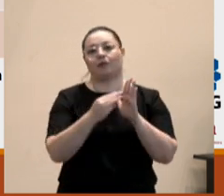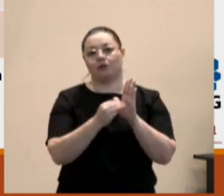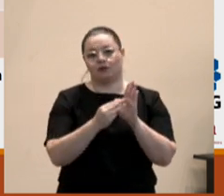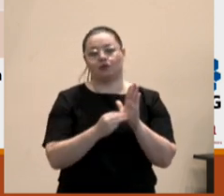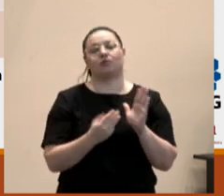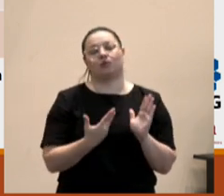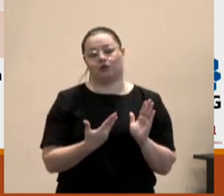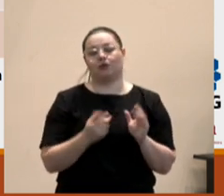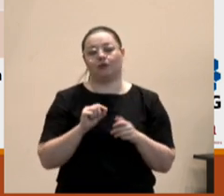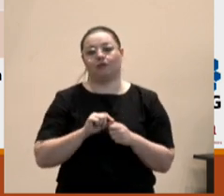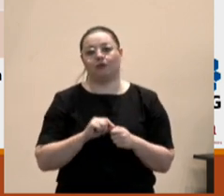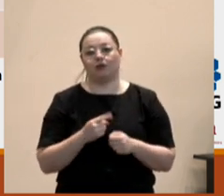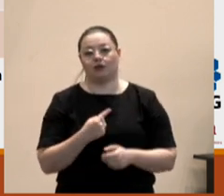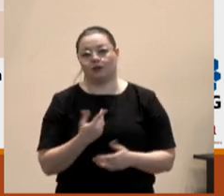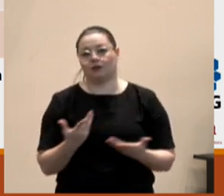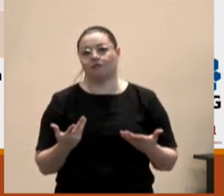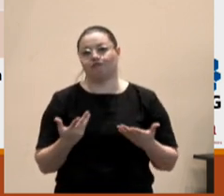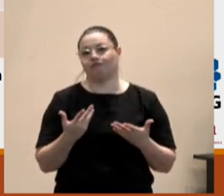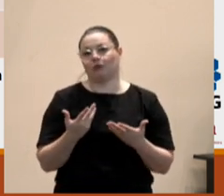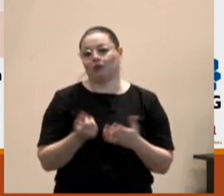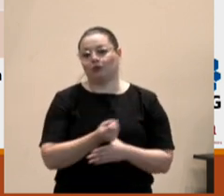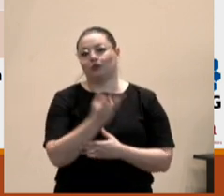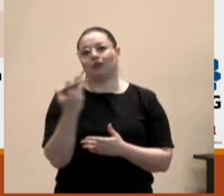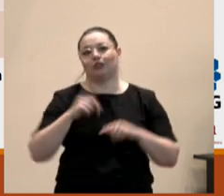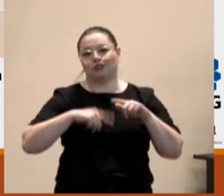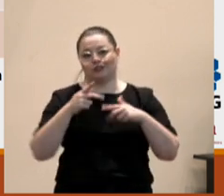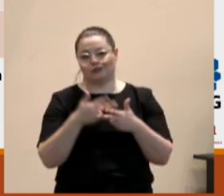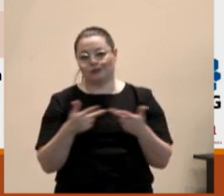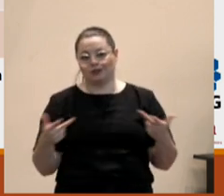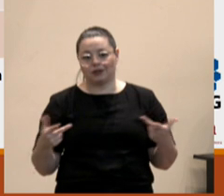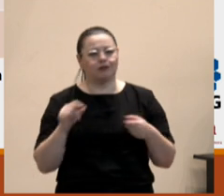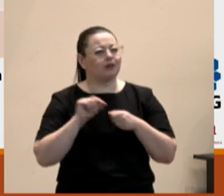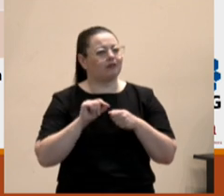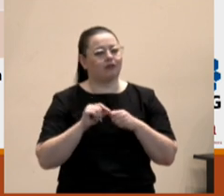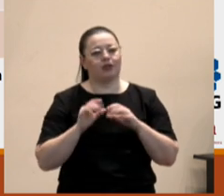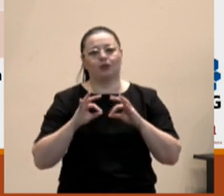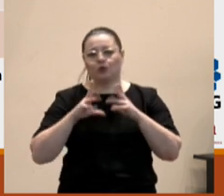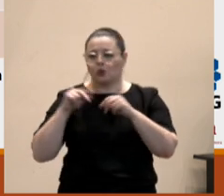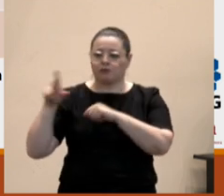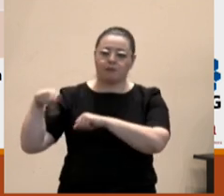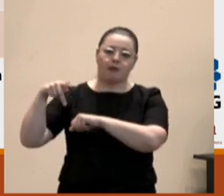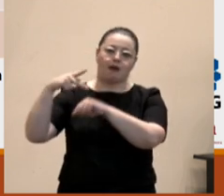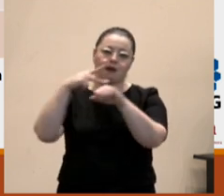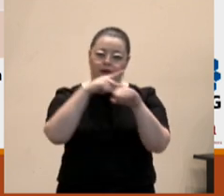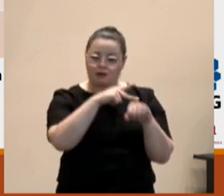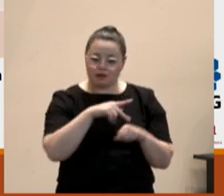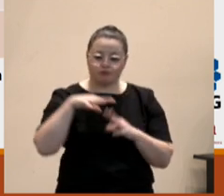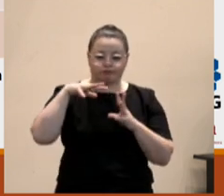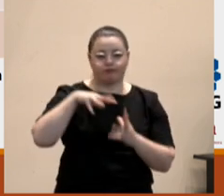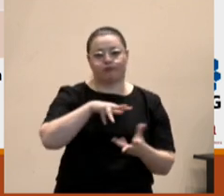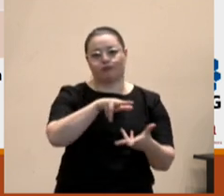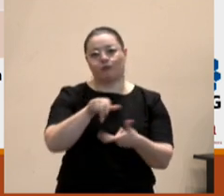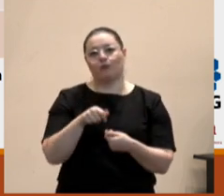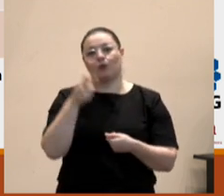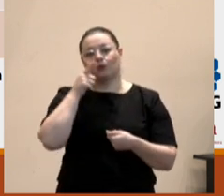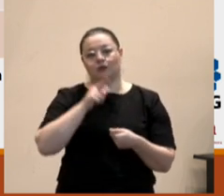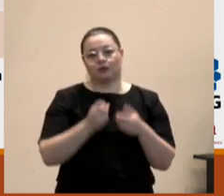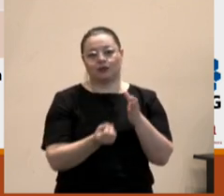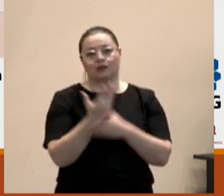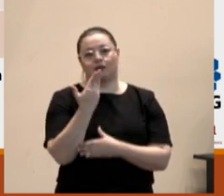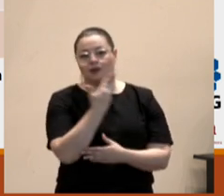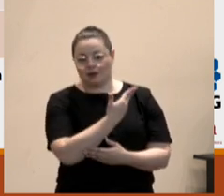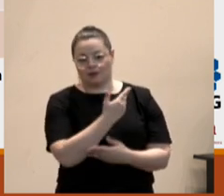cesto de produtos. E é feita isso em todos os países para fazer